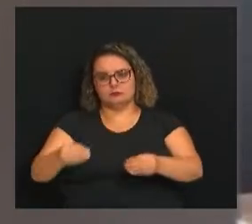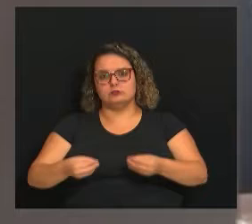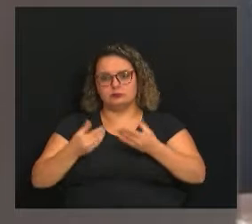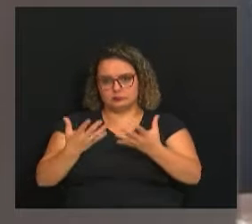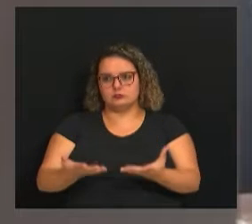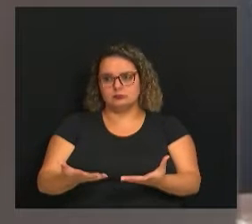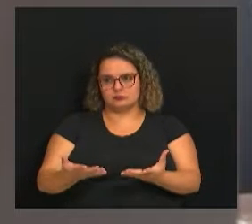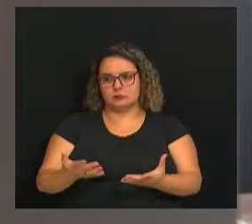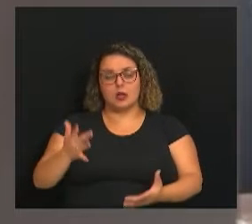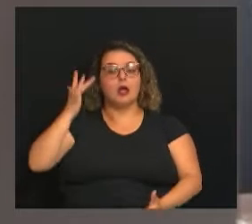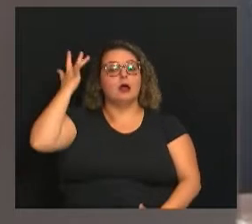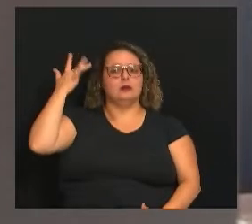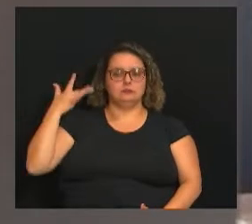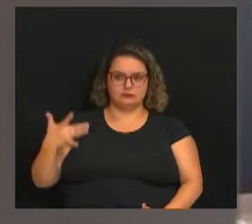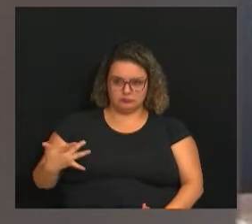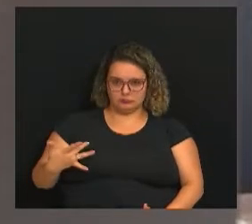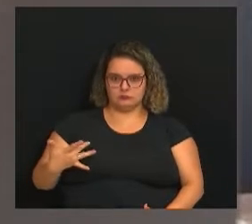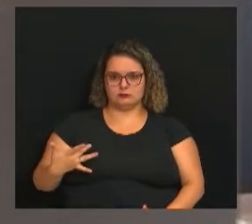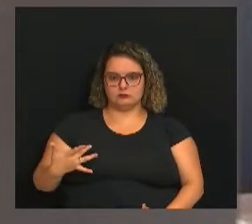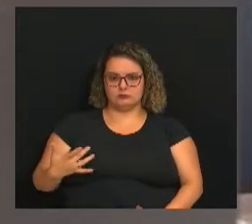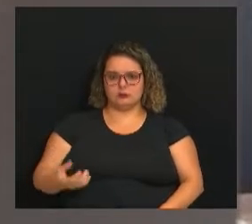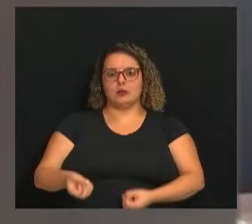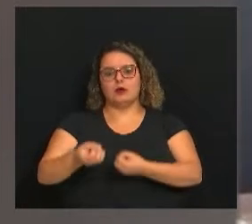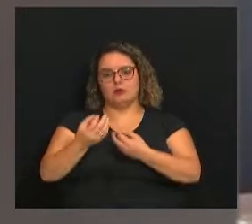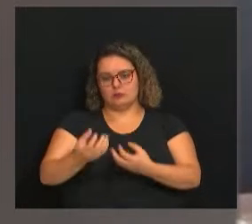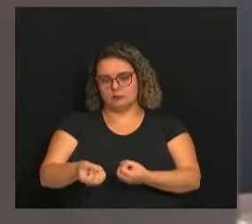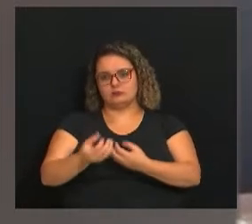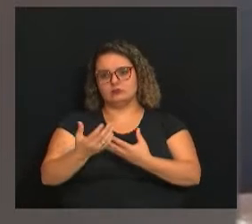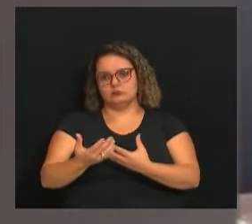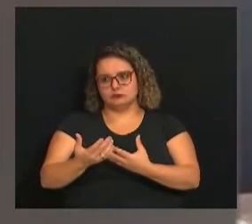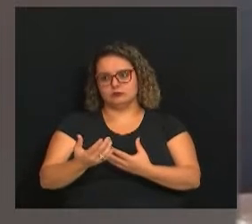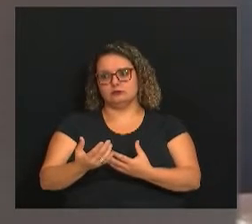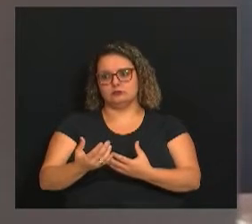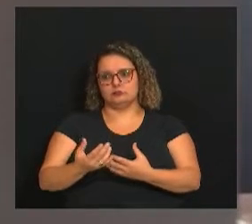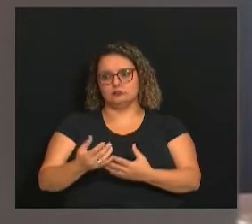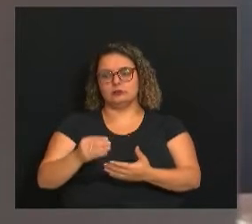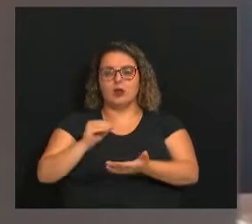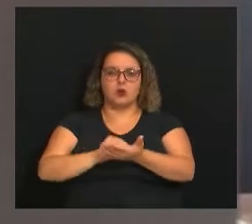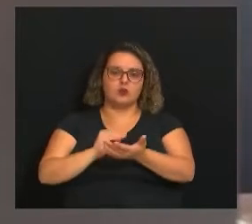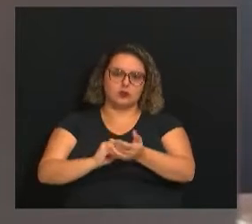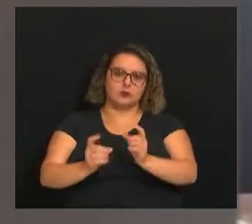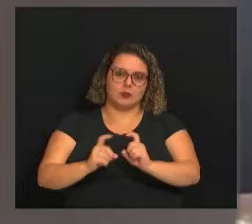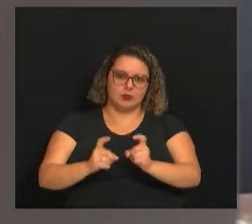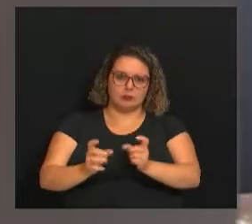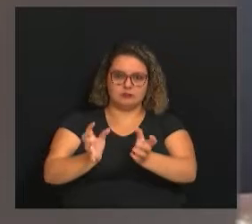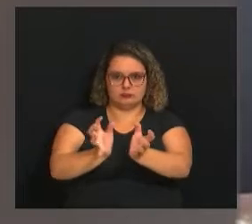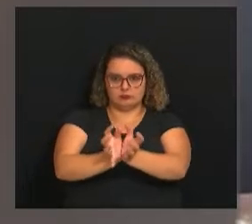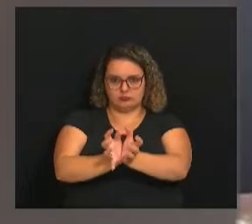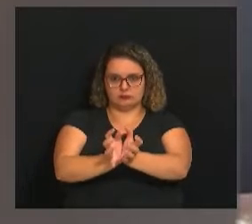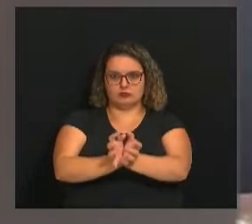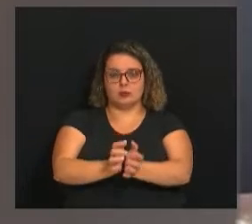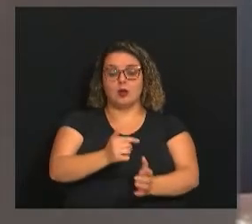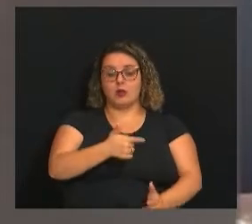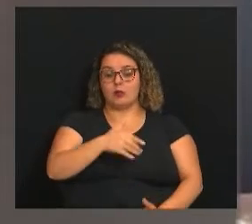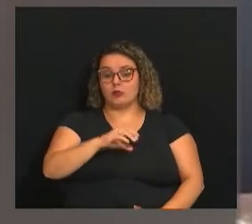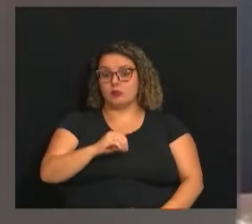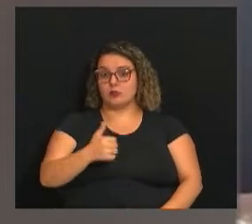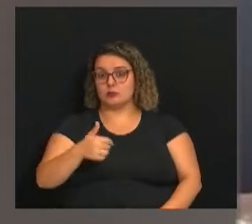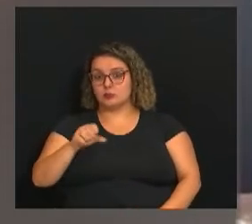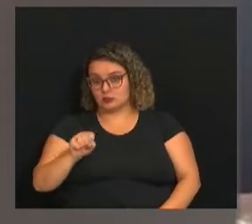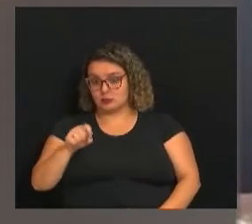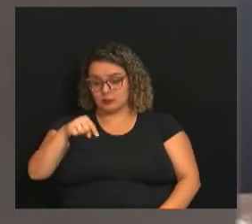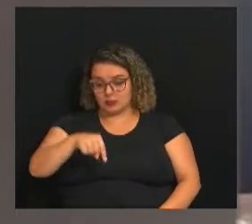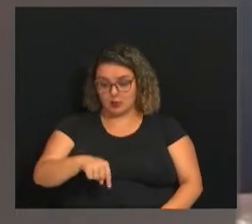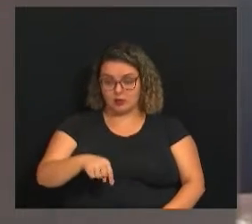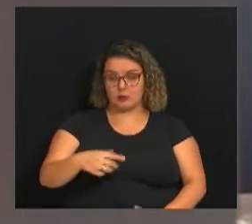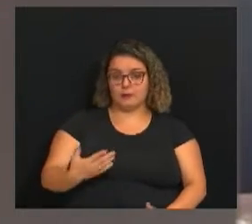oportunidade, Guida retomou alguns dados citados na última reunião da comissão e relatou que de 2018 para cá, os